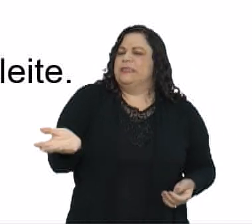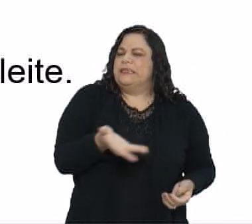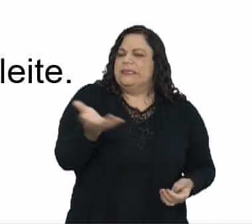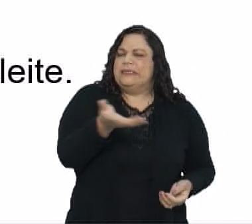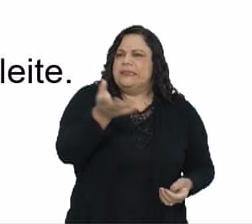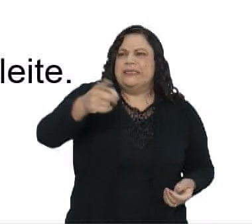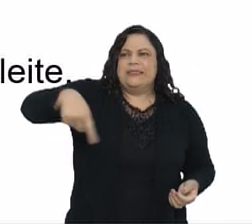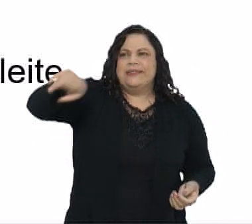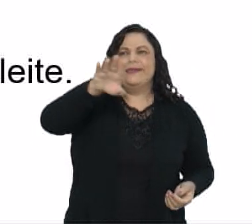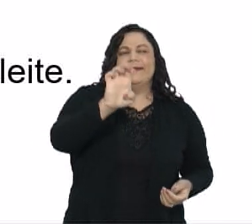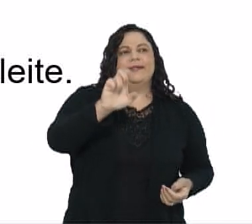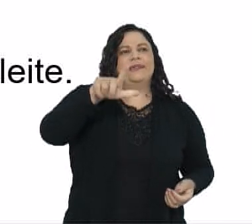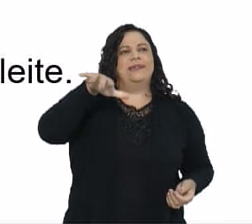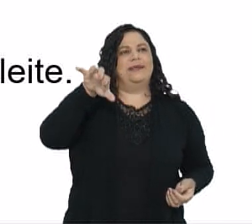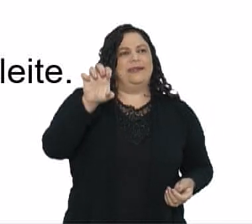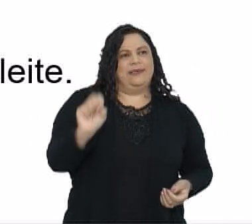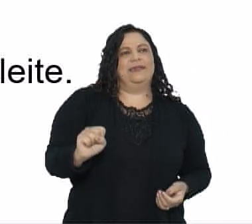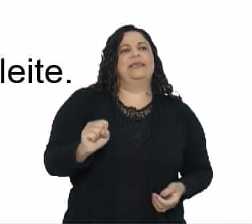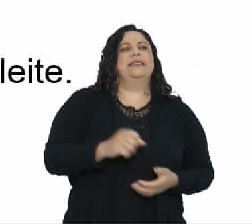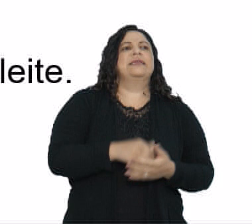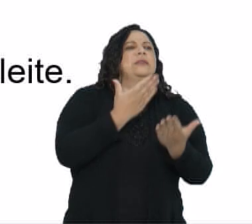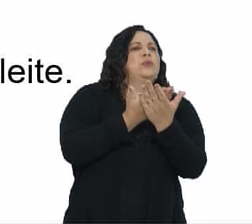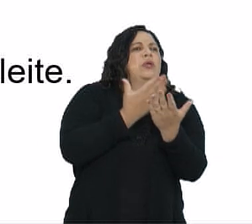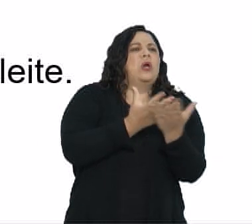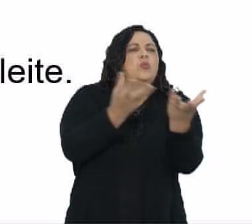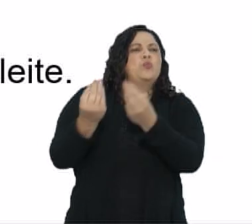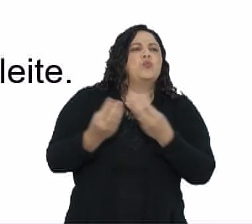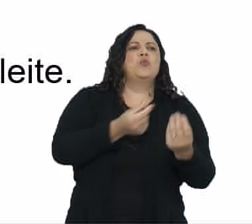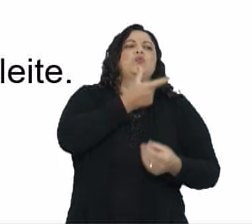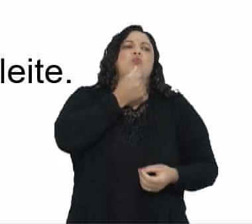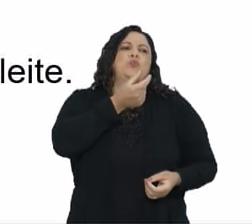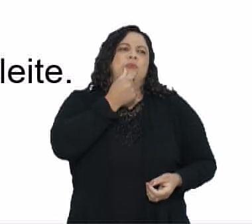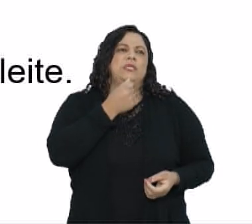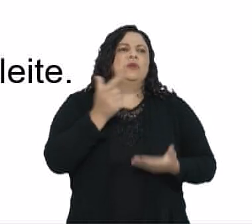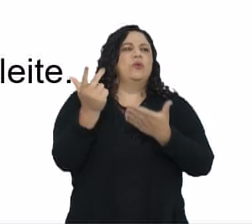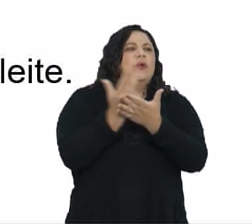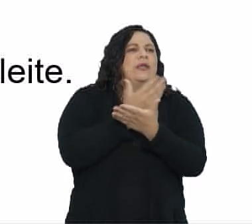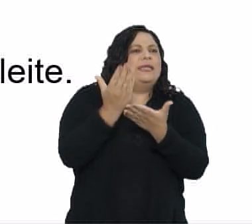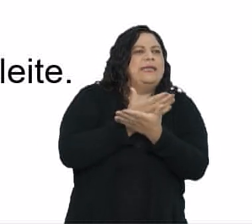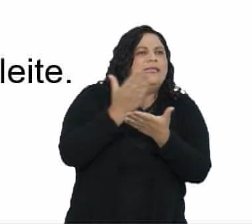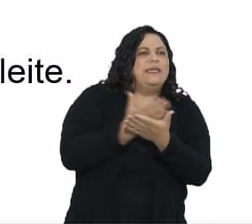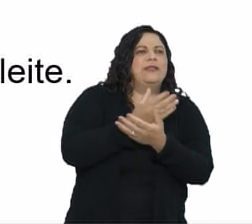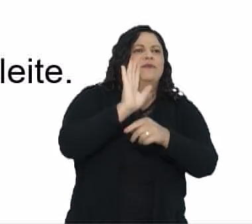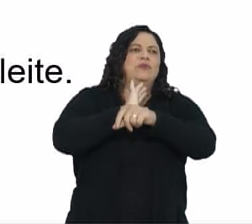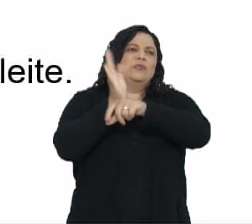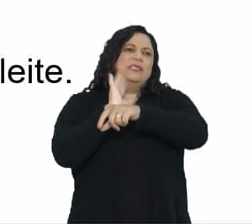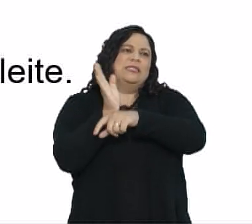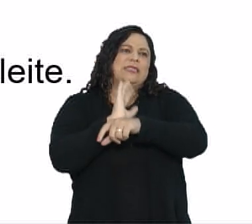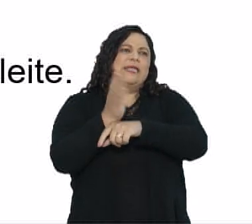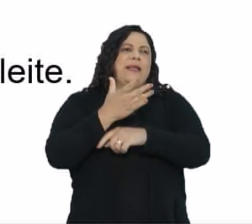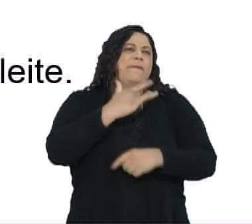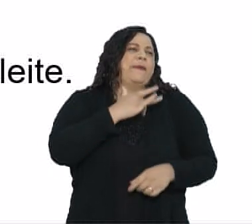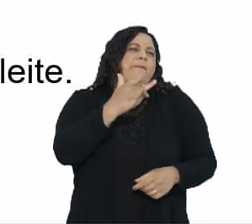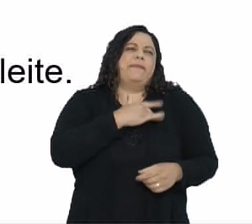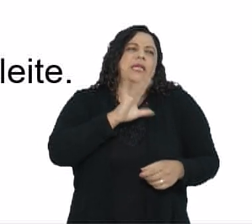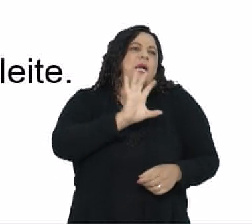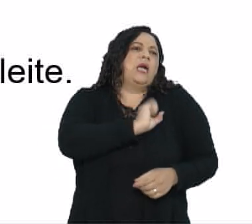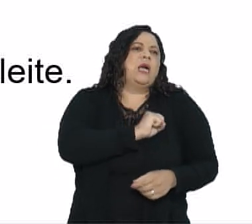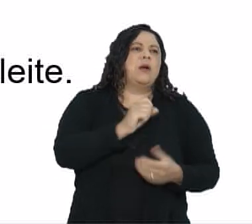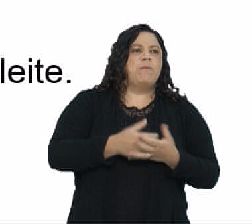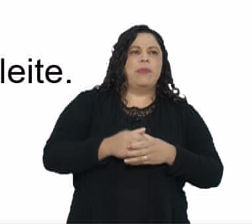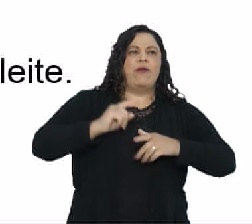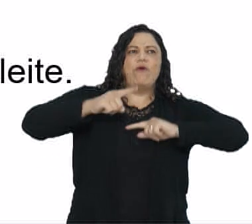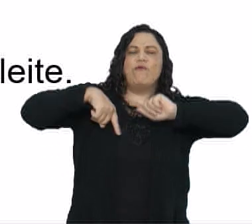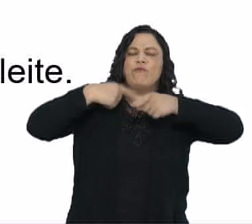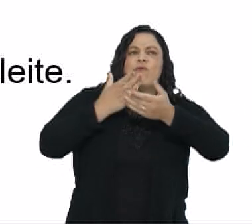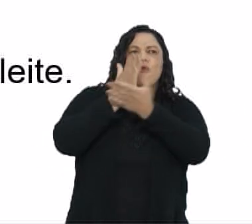minha paixão. Foram aprovados Miguel, Ana e Lucas. A folha caiu. Eu,